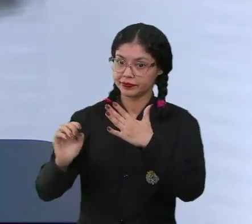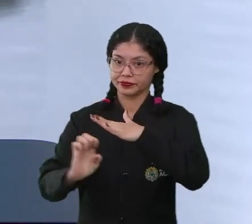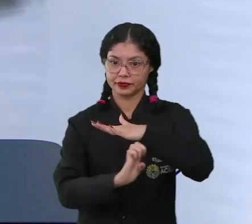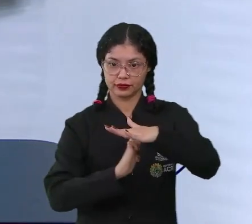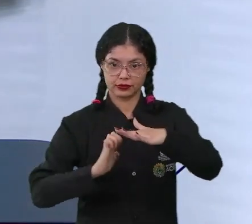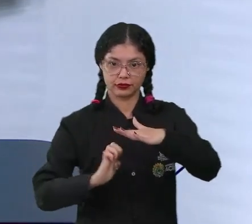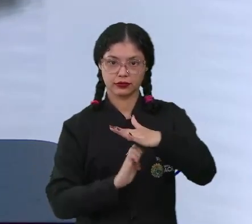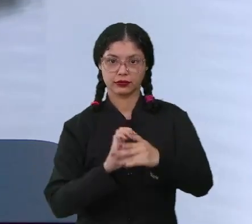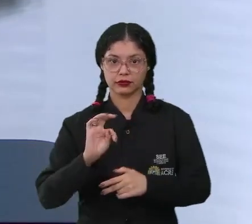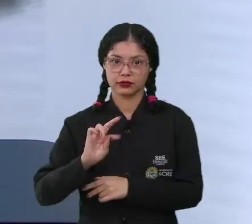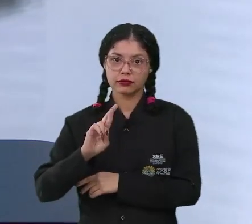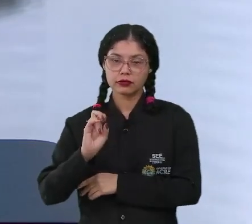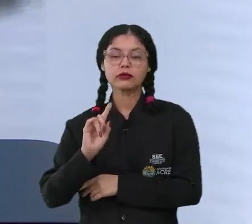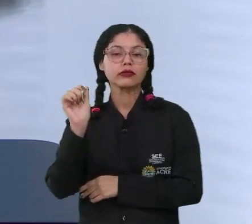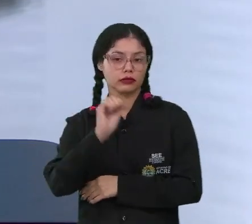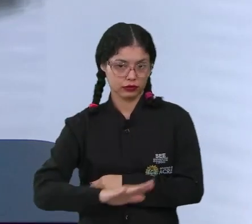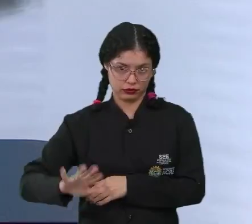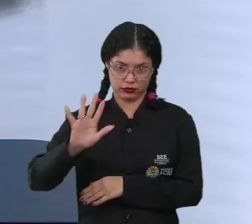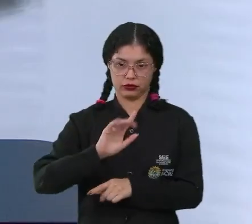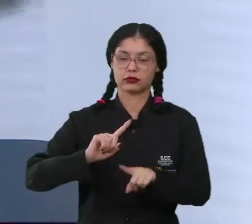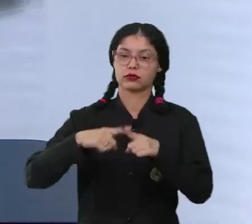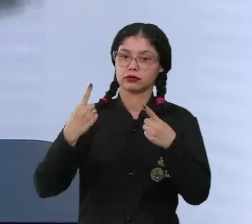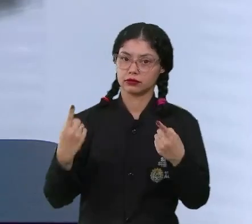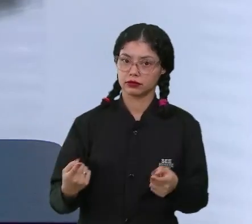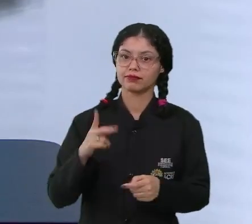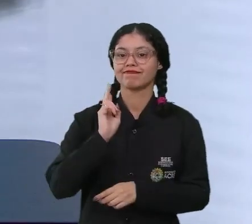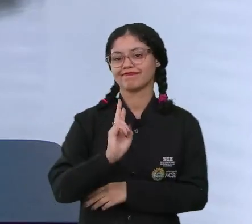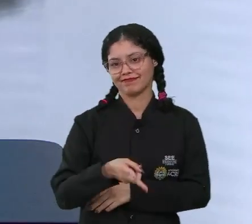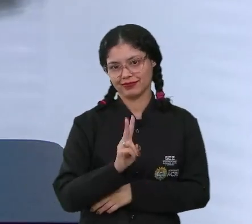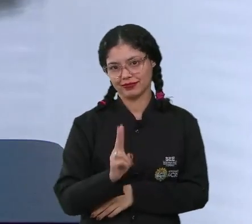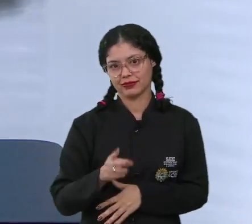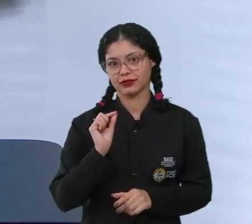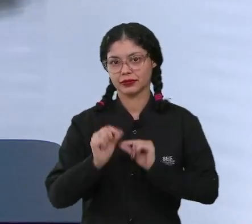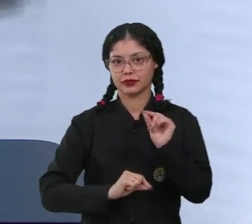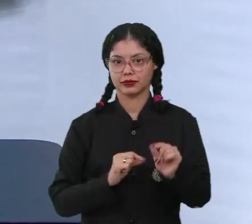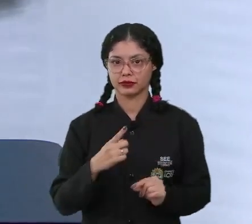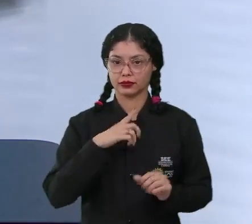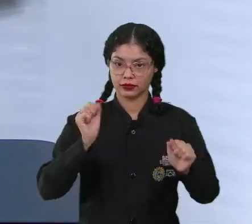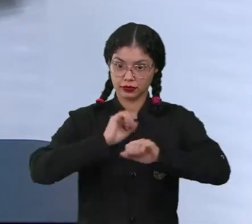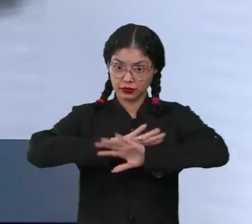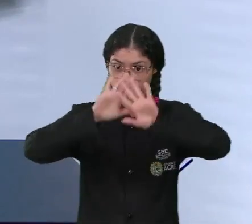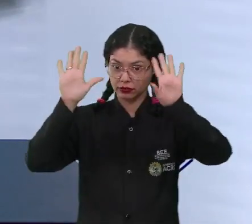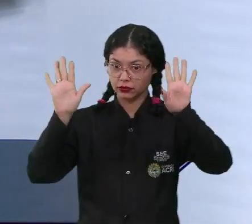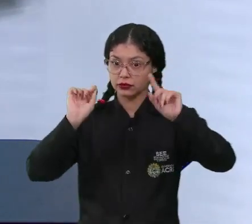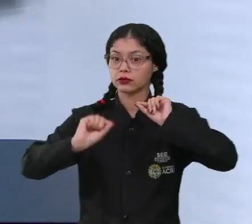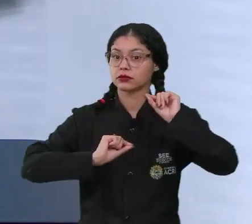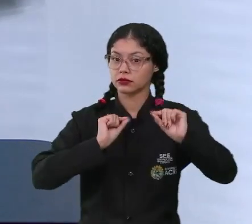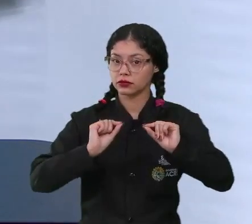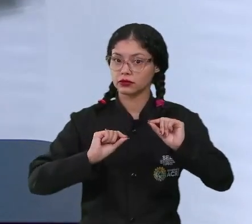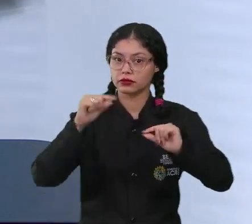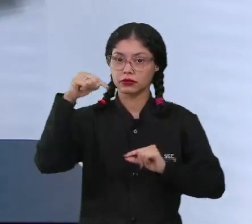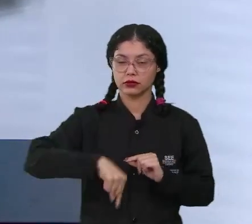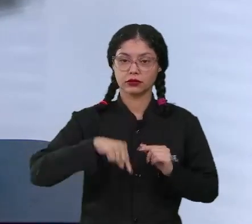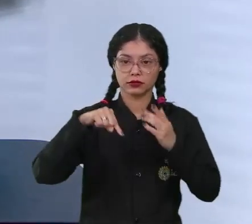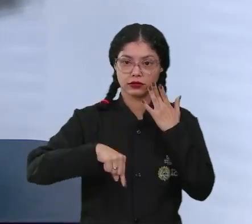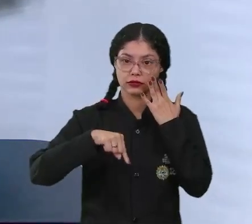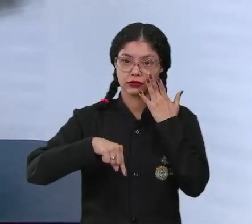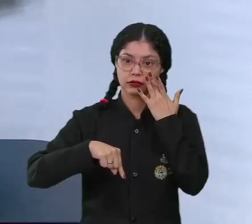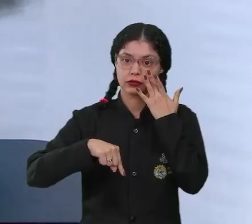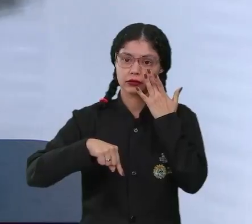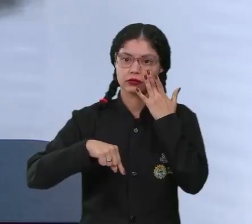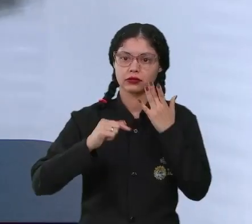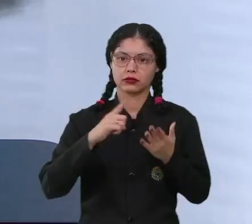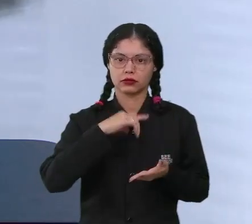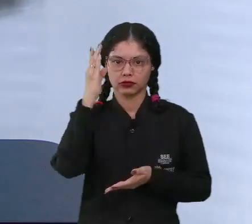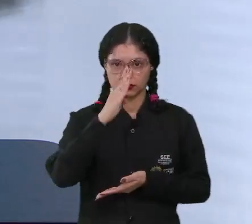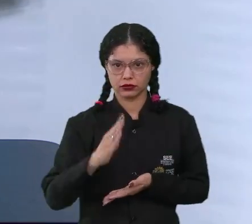empresas transnacionais. Porém, todavia, o que tem que ficar bem esclarecidos? Aqui nós temos,